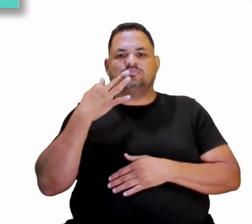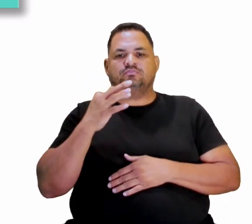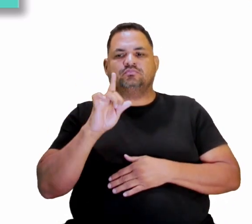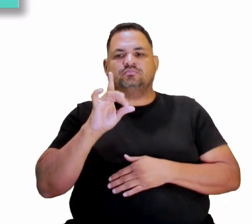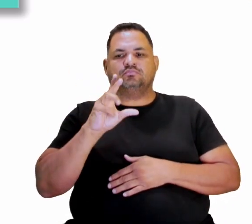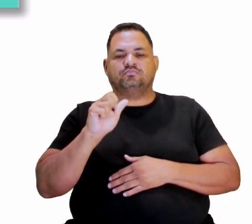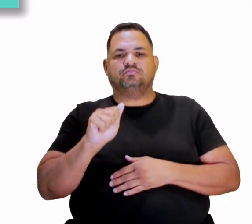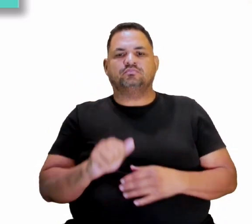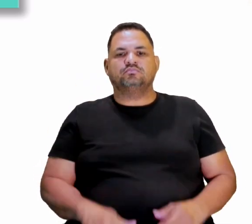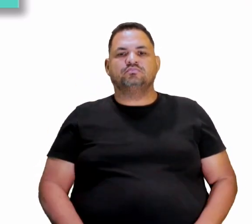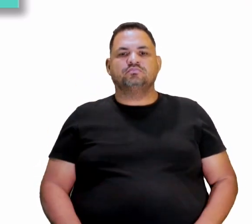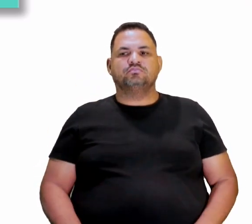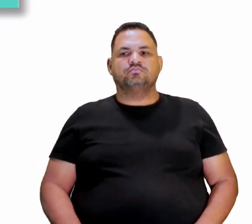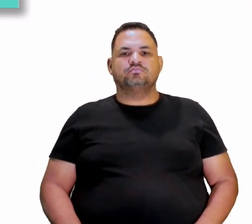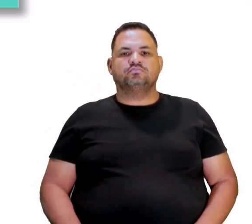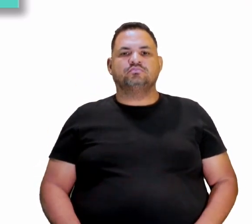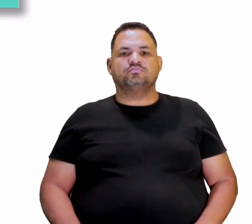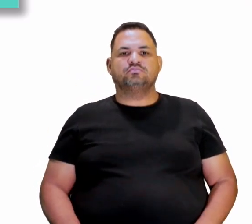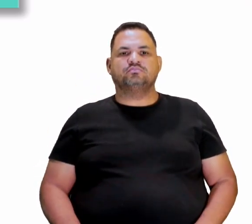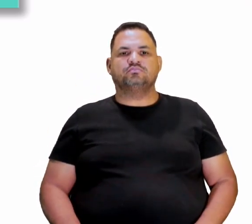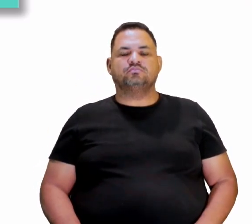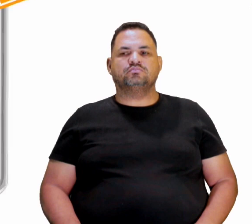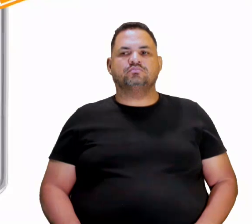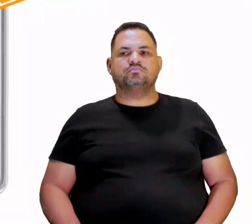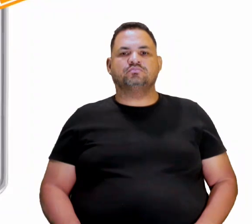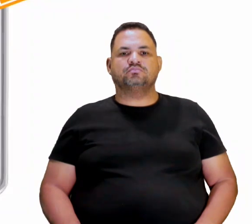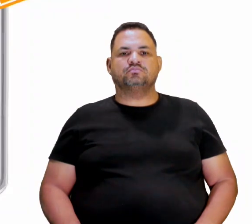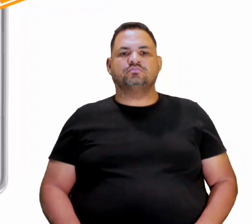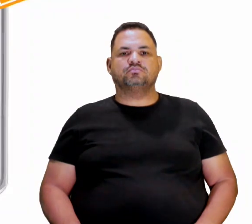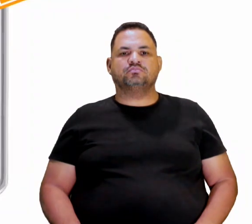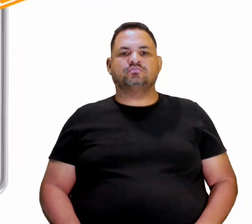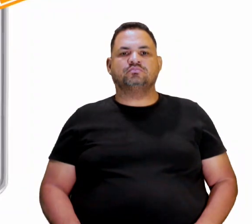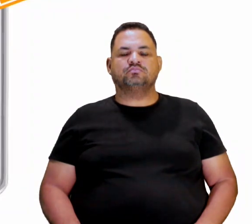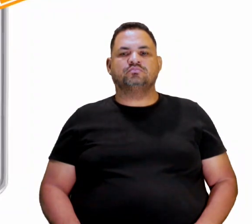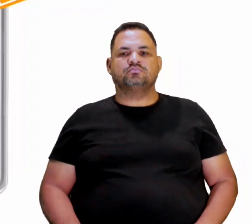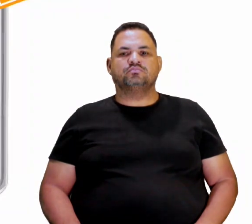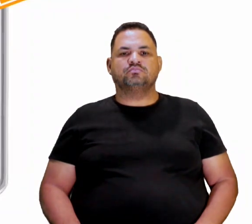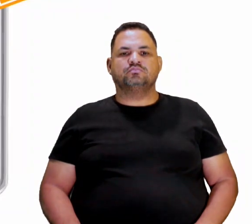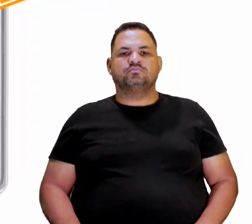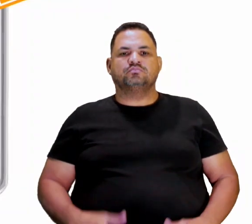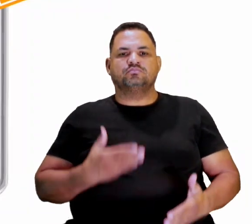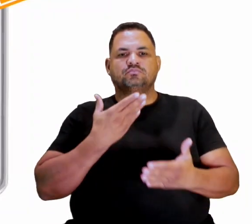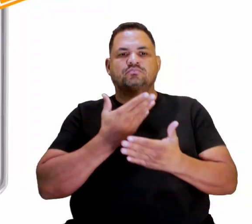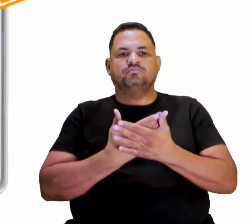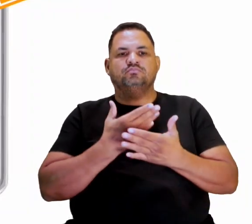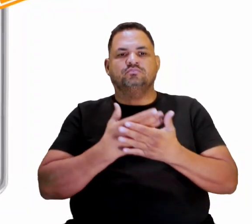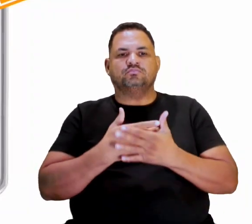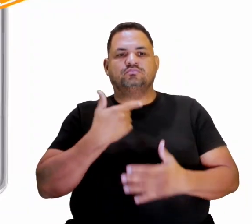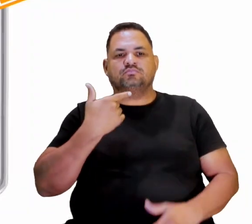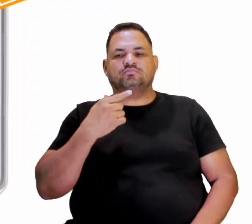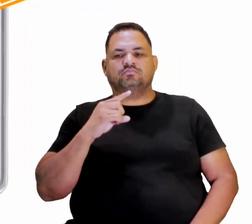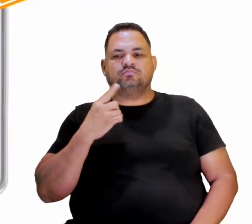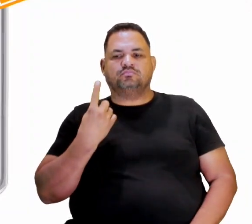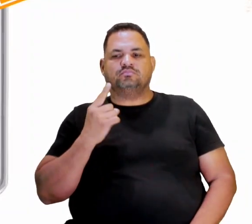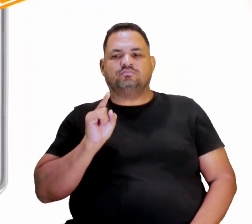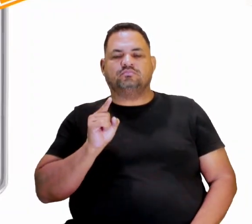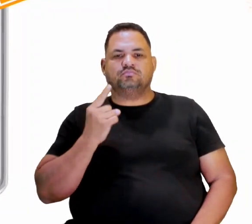fala. Muito bem. Então, olha só, vamos lá, aula